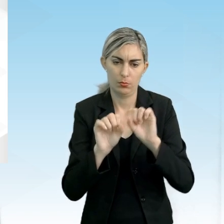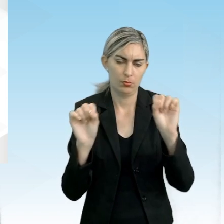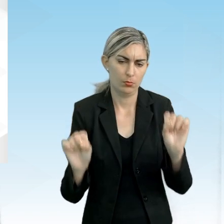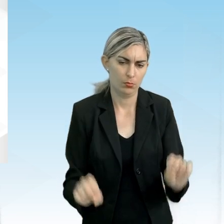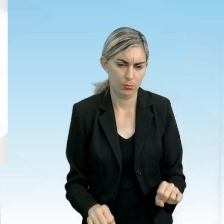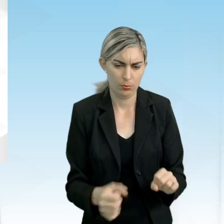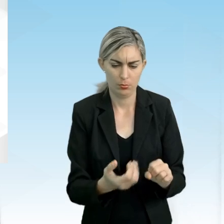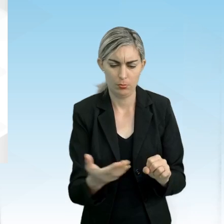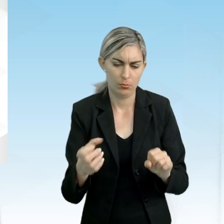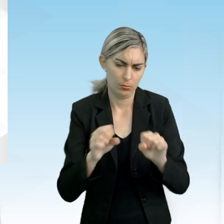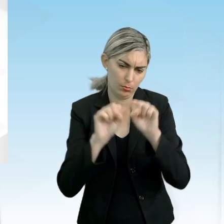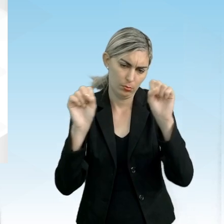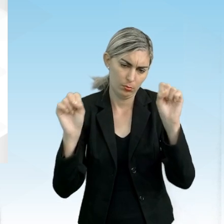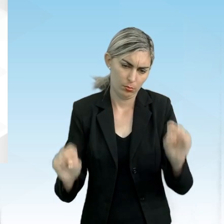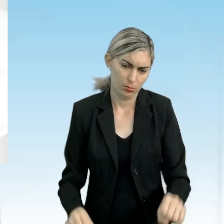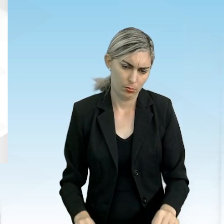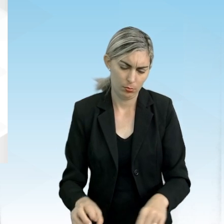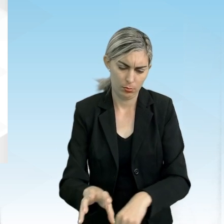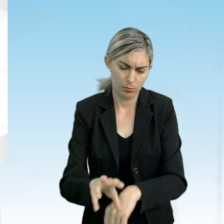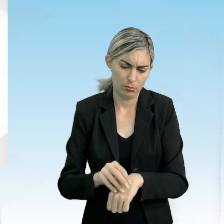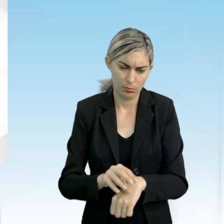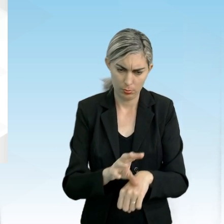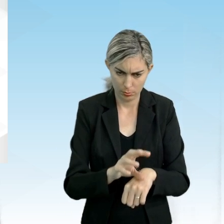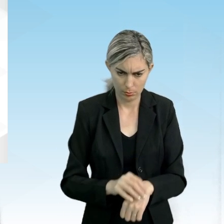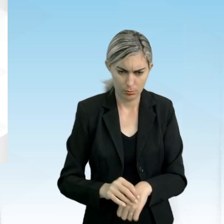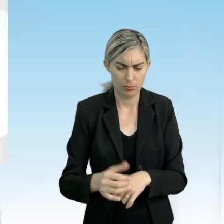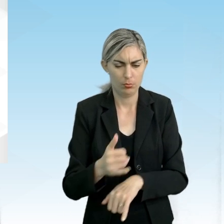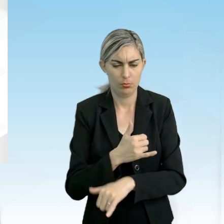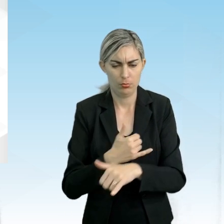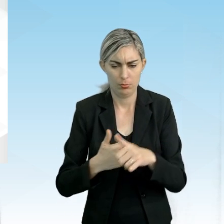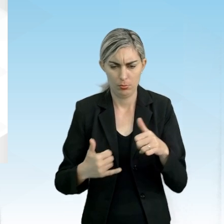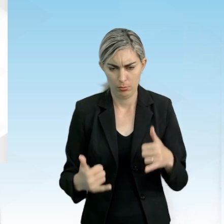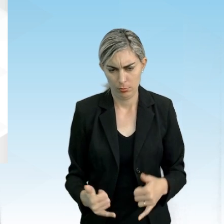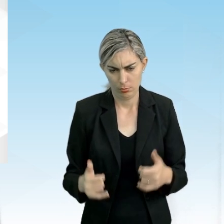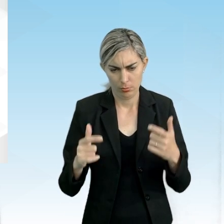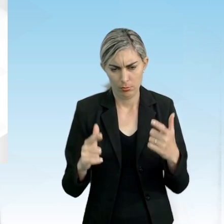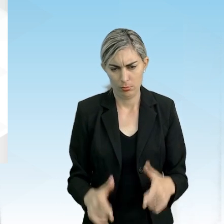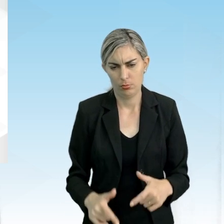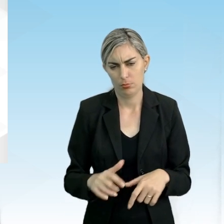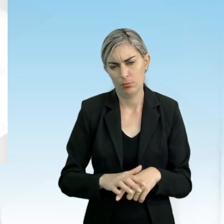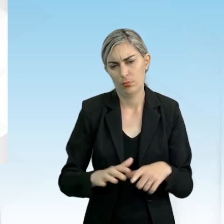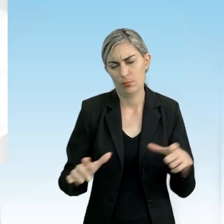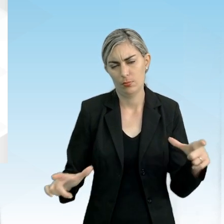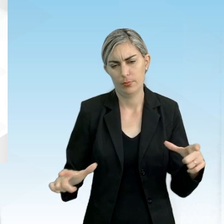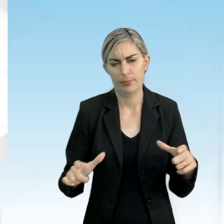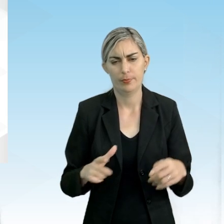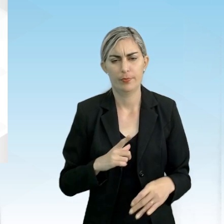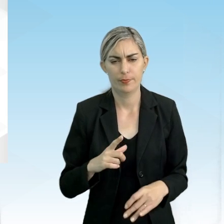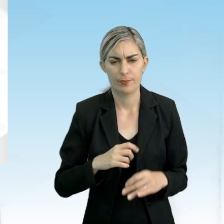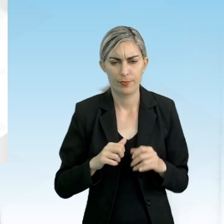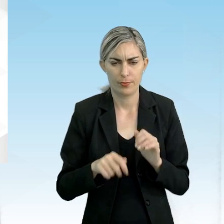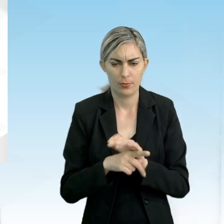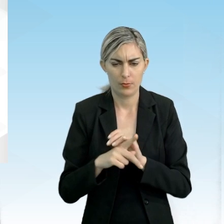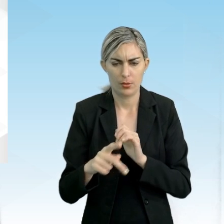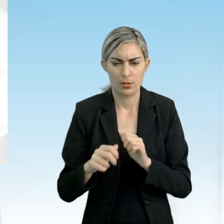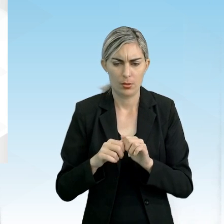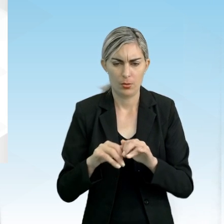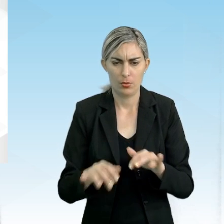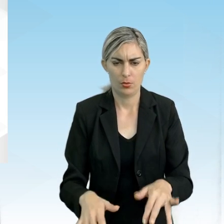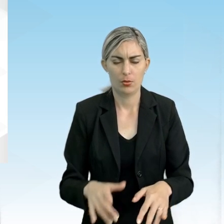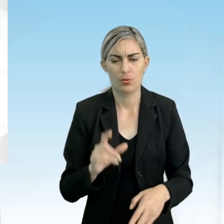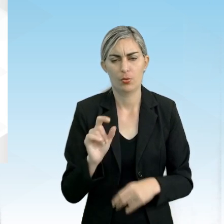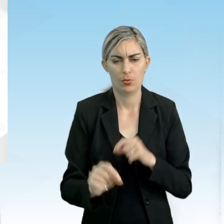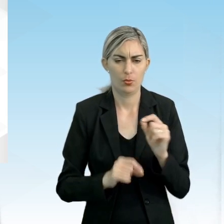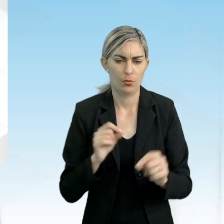esse sistema ele irá captar a energia em áreas que são mais altas de propriedades onde